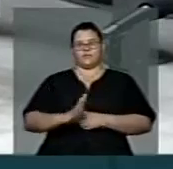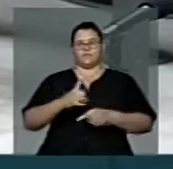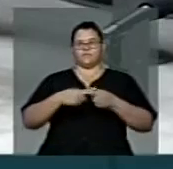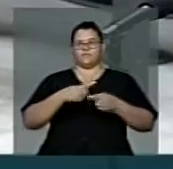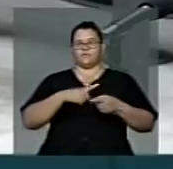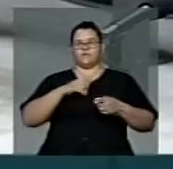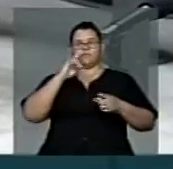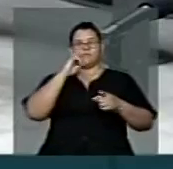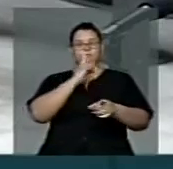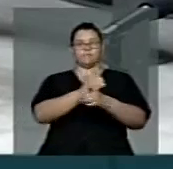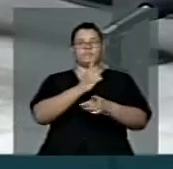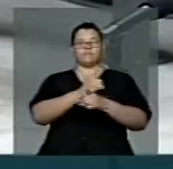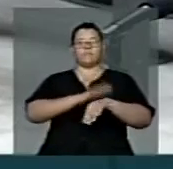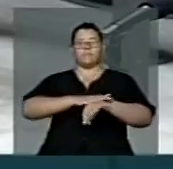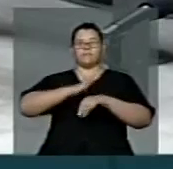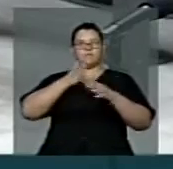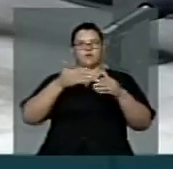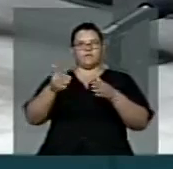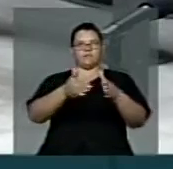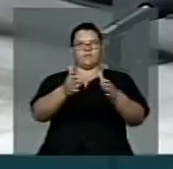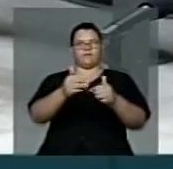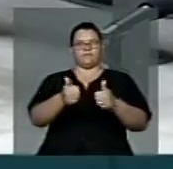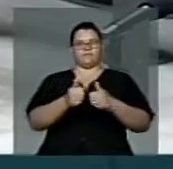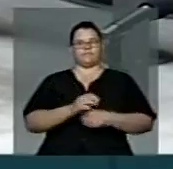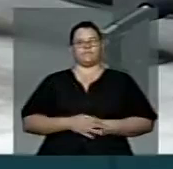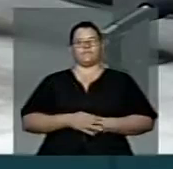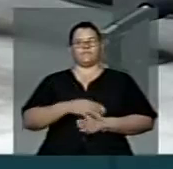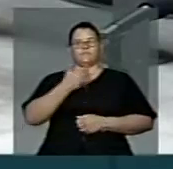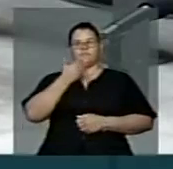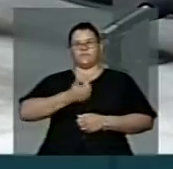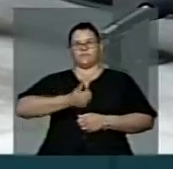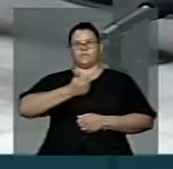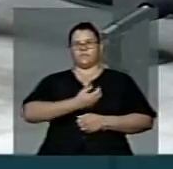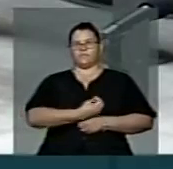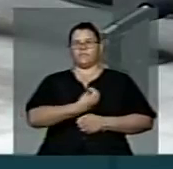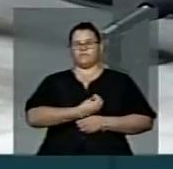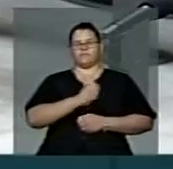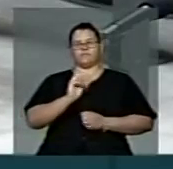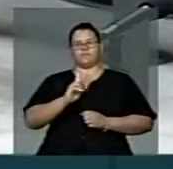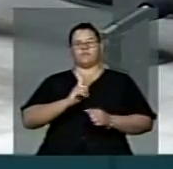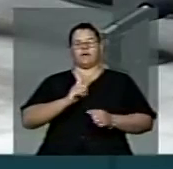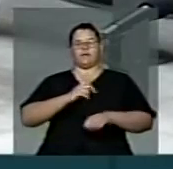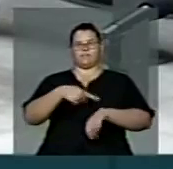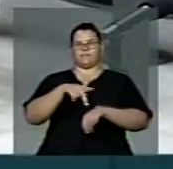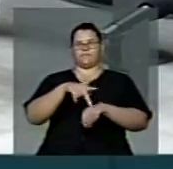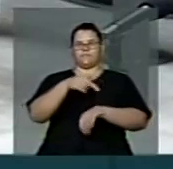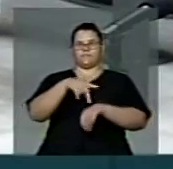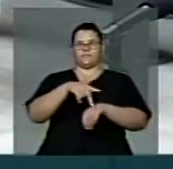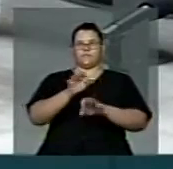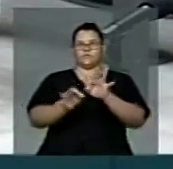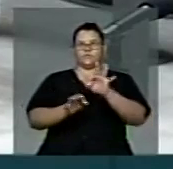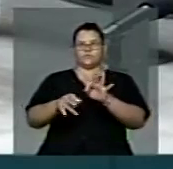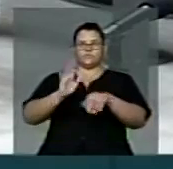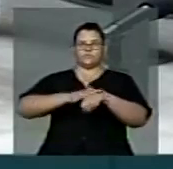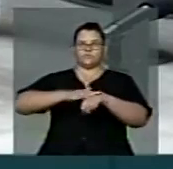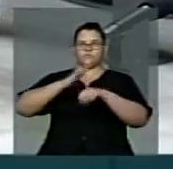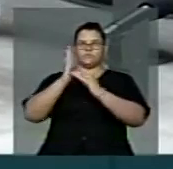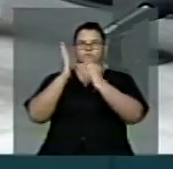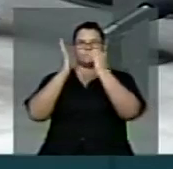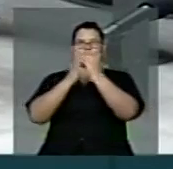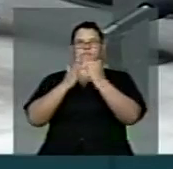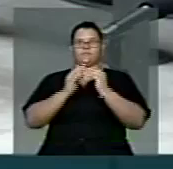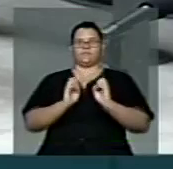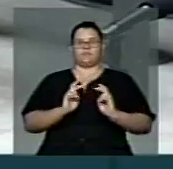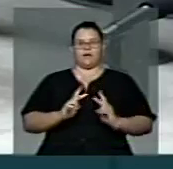encontrar caminhos para melhorar a sua qualidade de vida, para ter um país mais justo, né, mais avançado, né, em